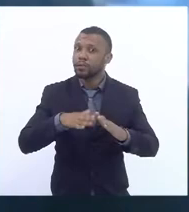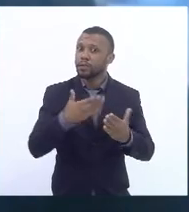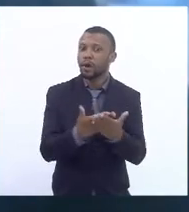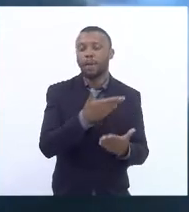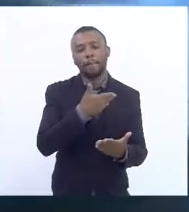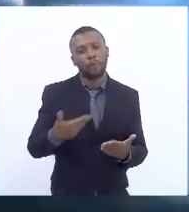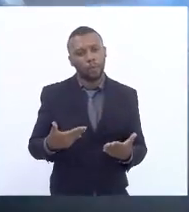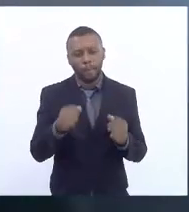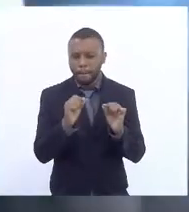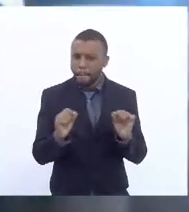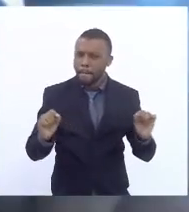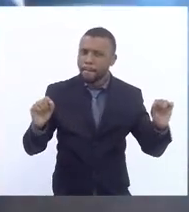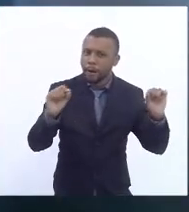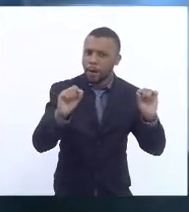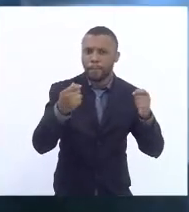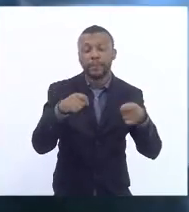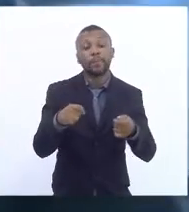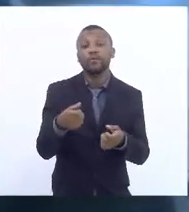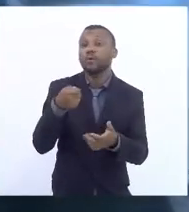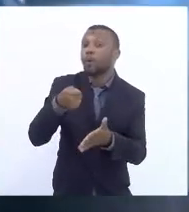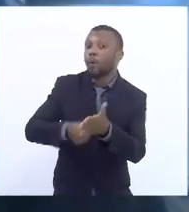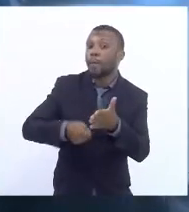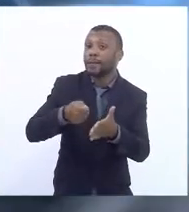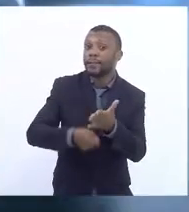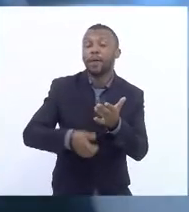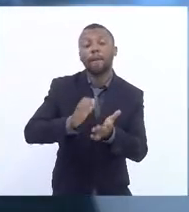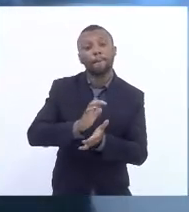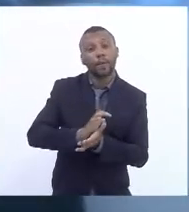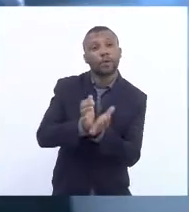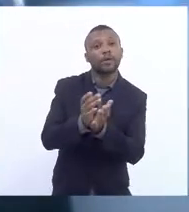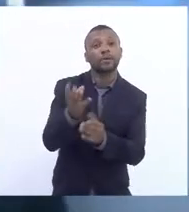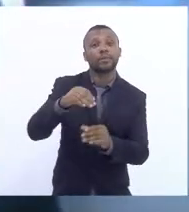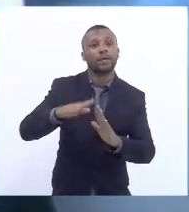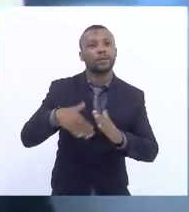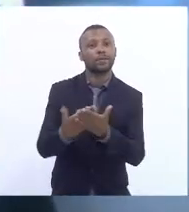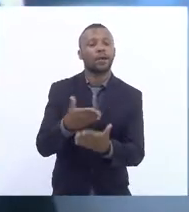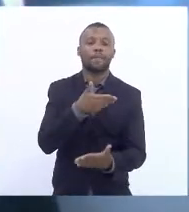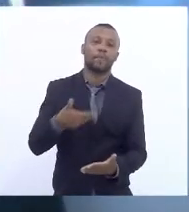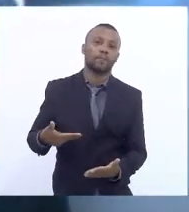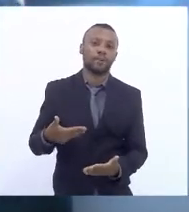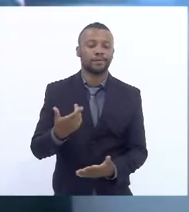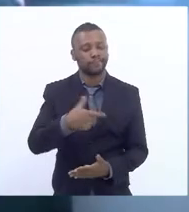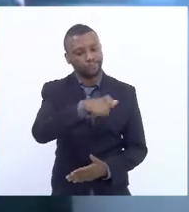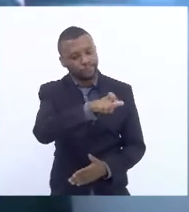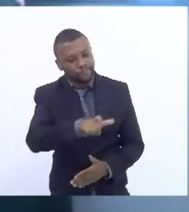racismo, a intolerância nas escolas. É cultura essencial. Animadores culturais,